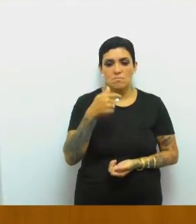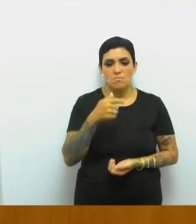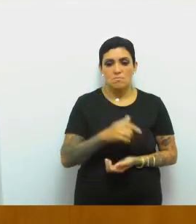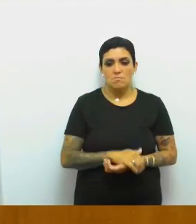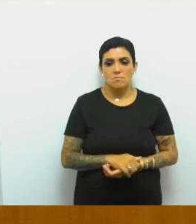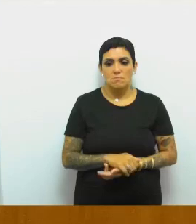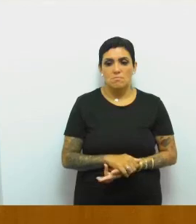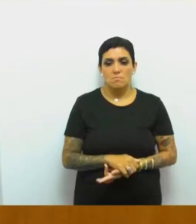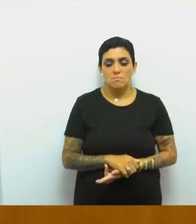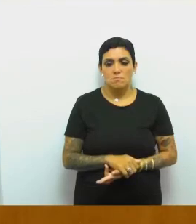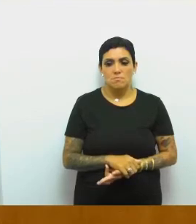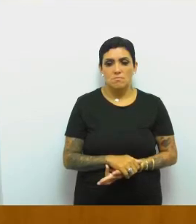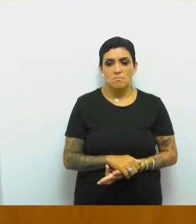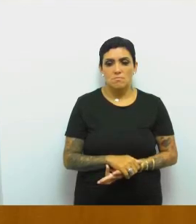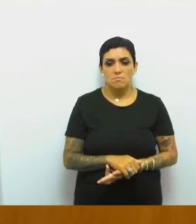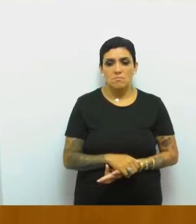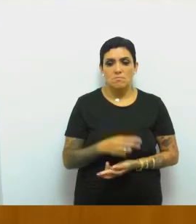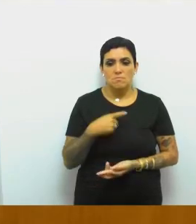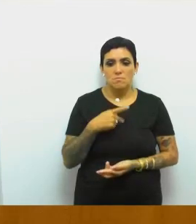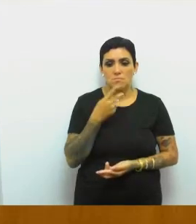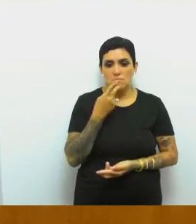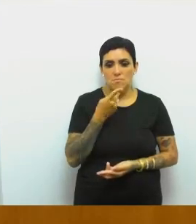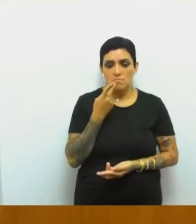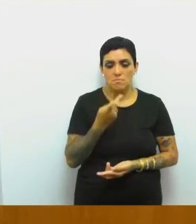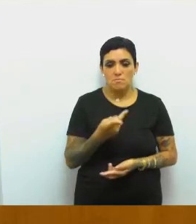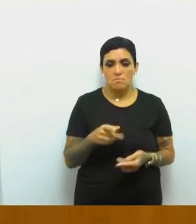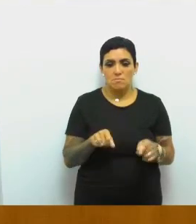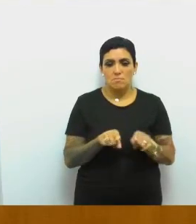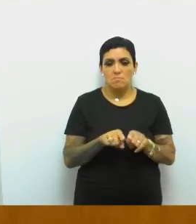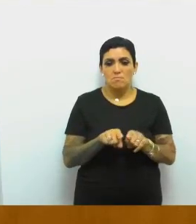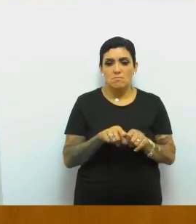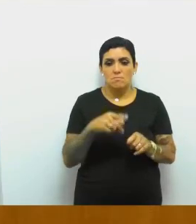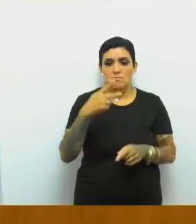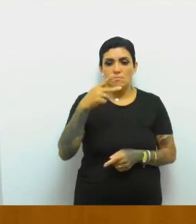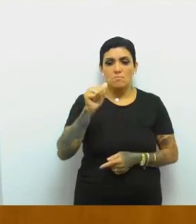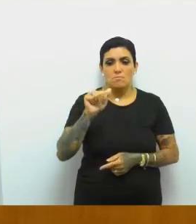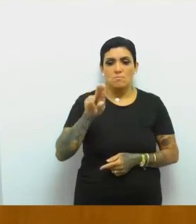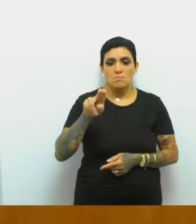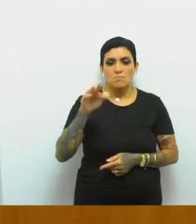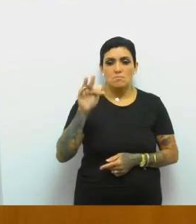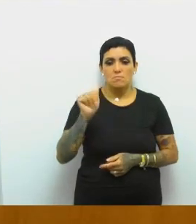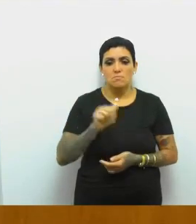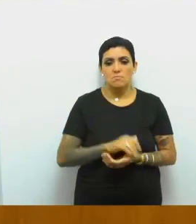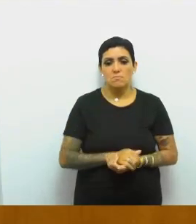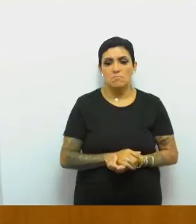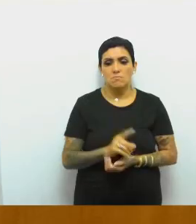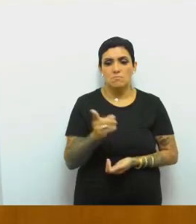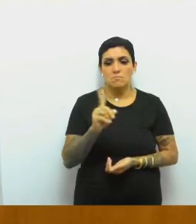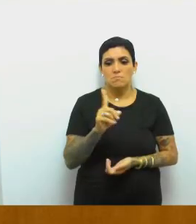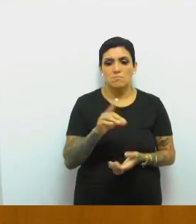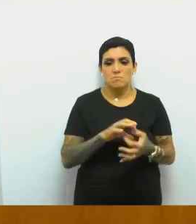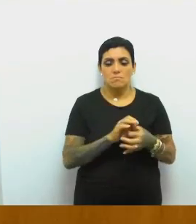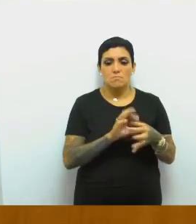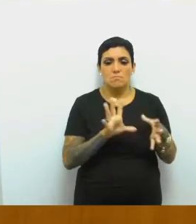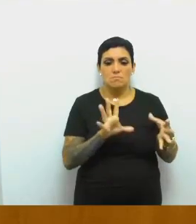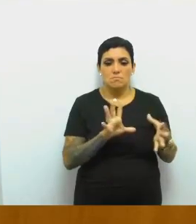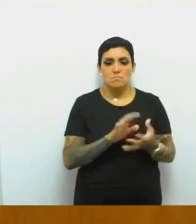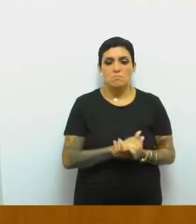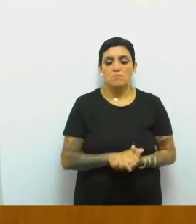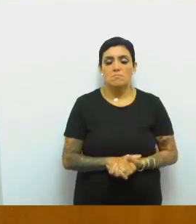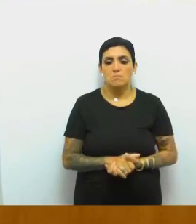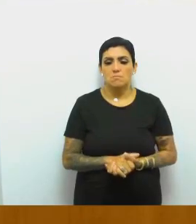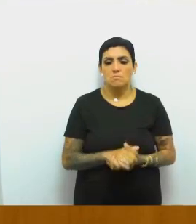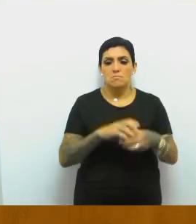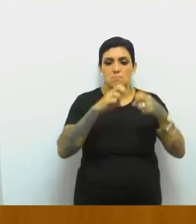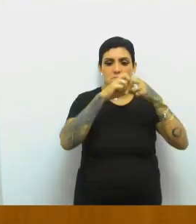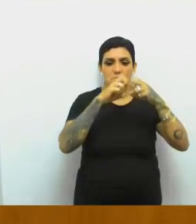enganada, e eu questionei até mesmo se ela está em pauta complementar, né, e não disponibilizada no sistema da Câmara,